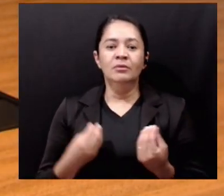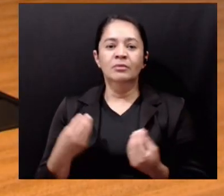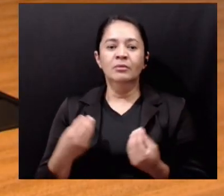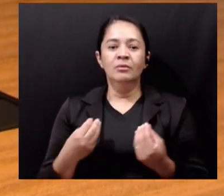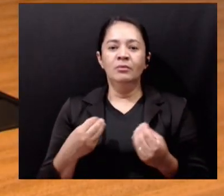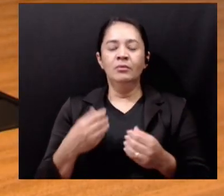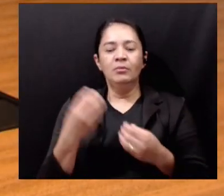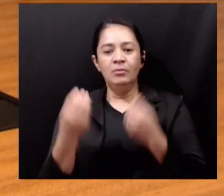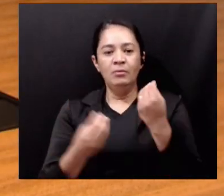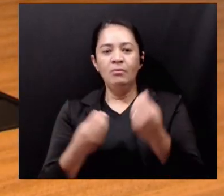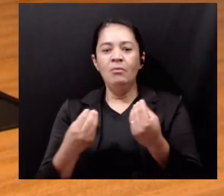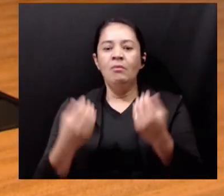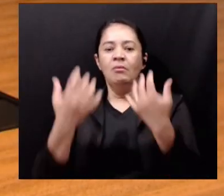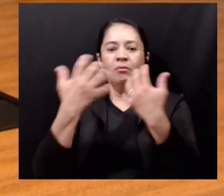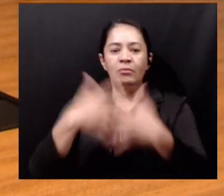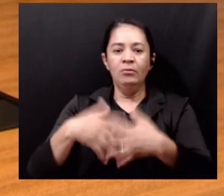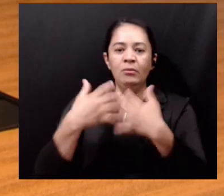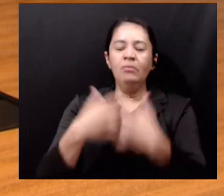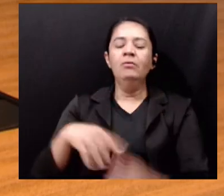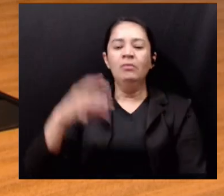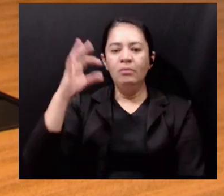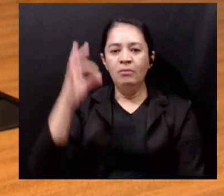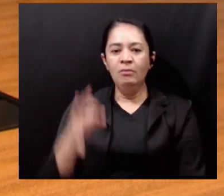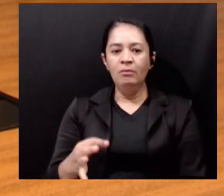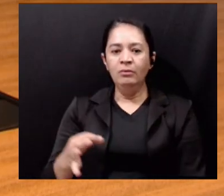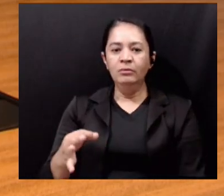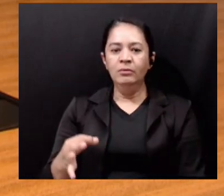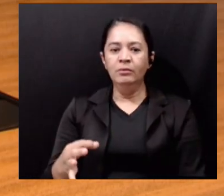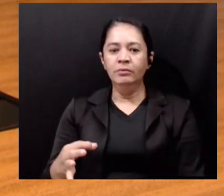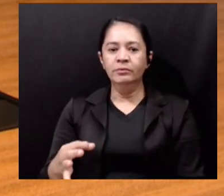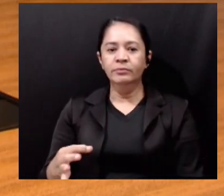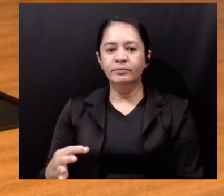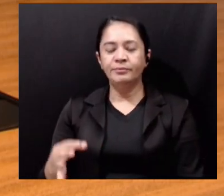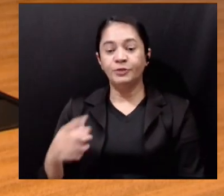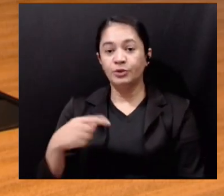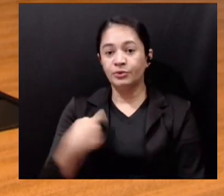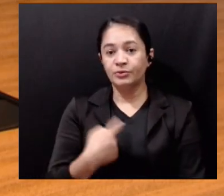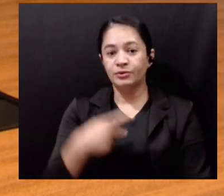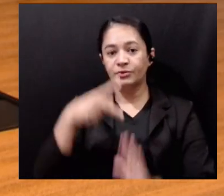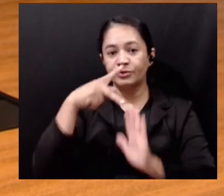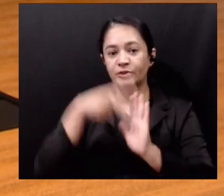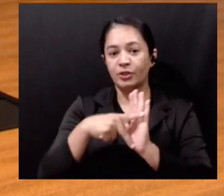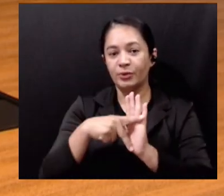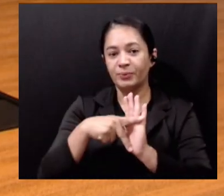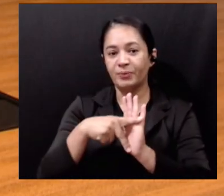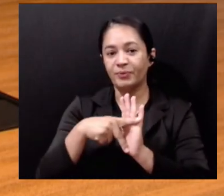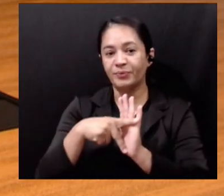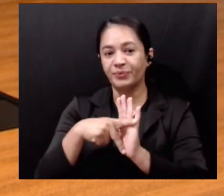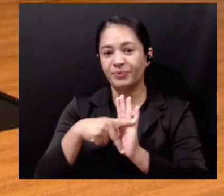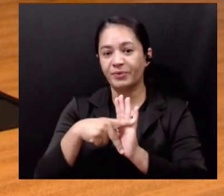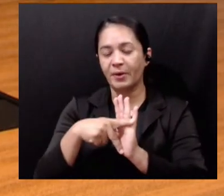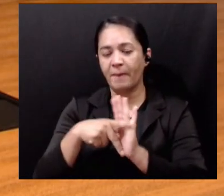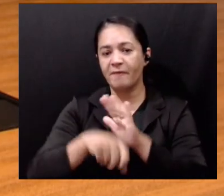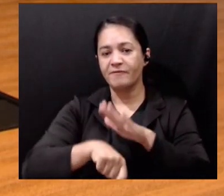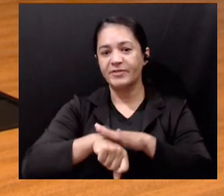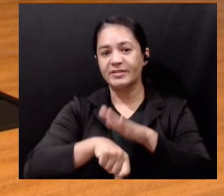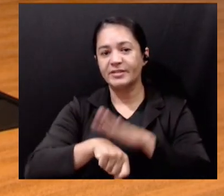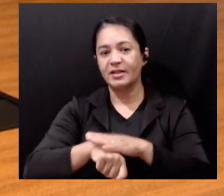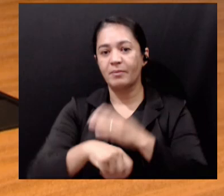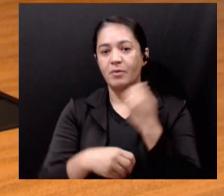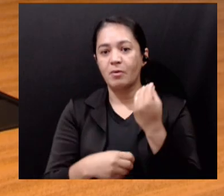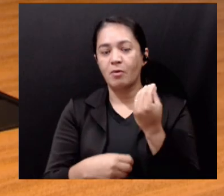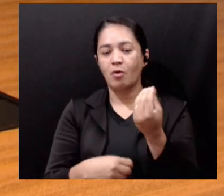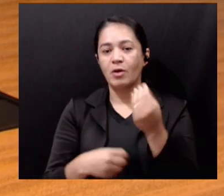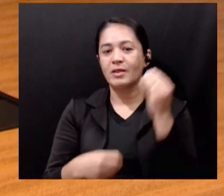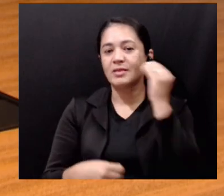o Brasil, né? Com certeza, com certeza. O nosso projeto, né, a gente fez ele para ser o mais acessível possível,